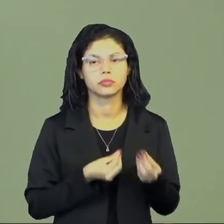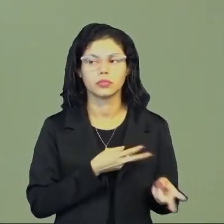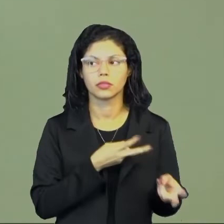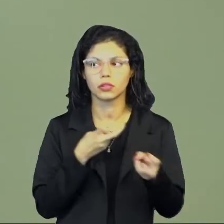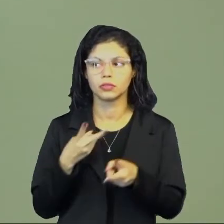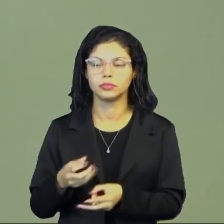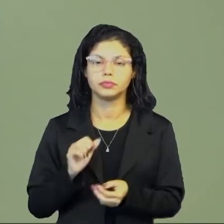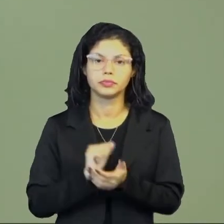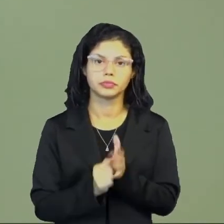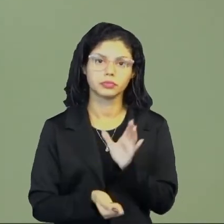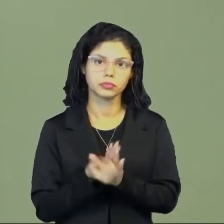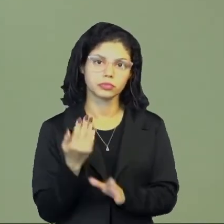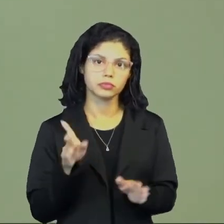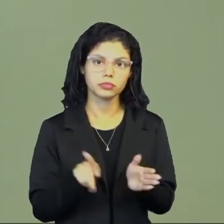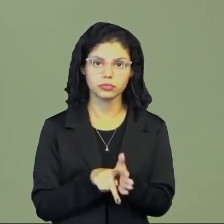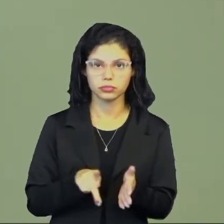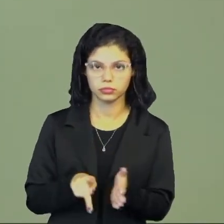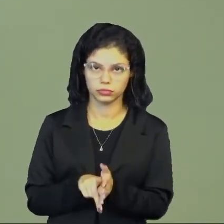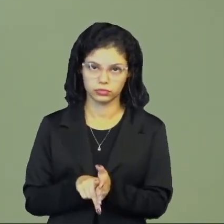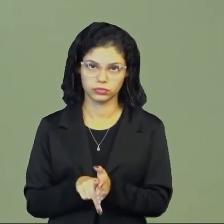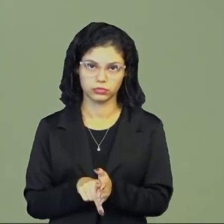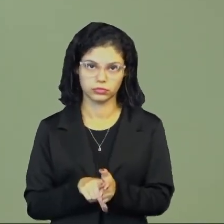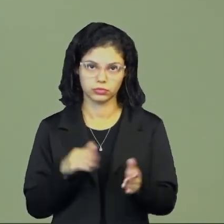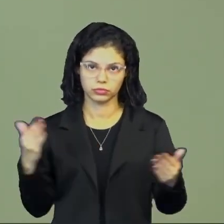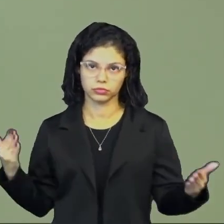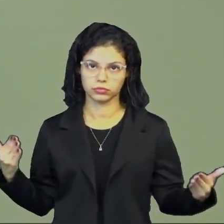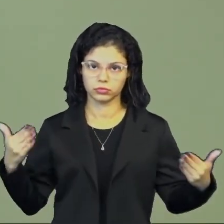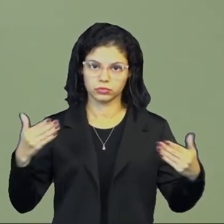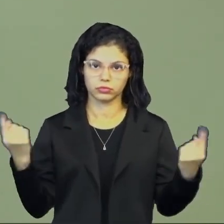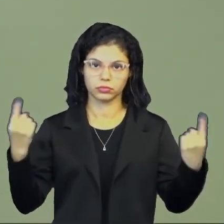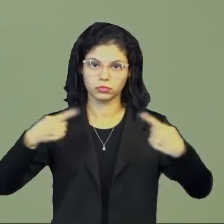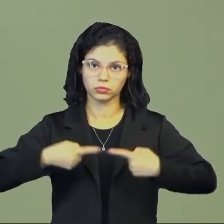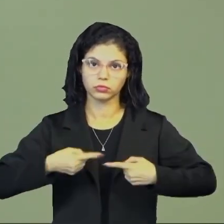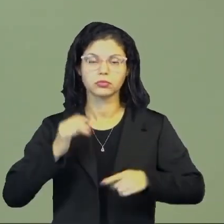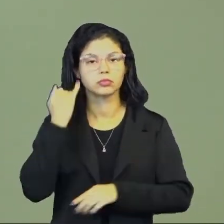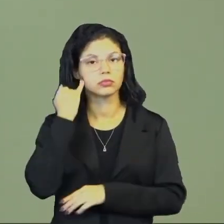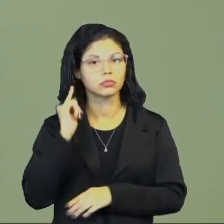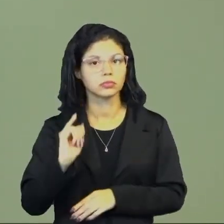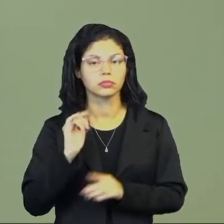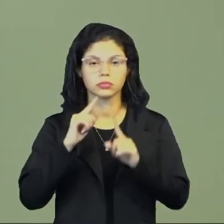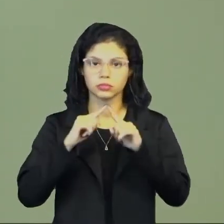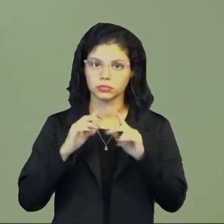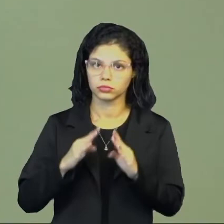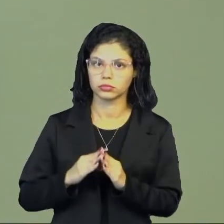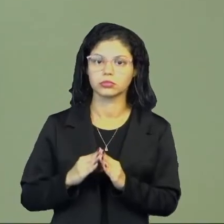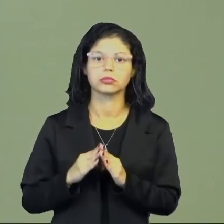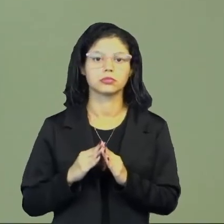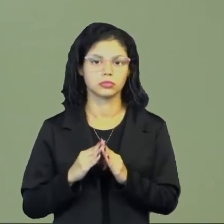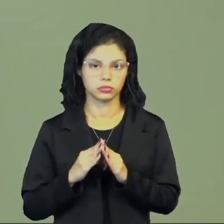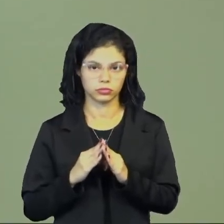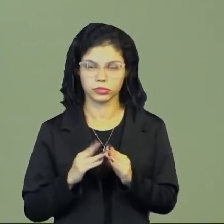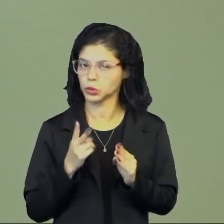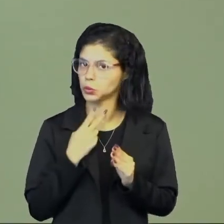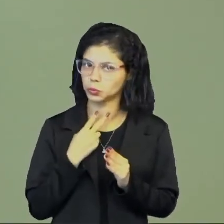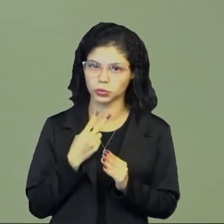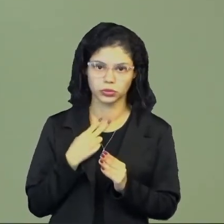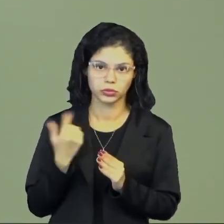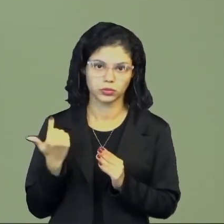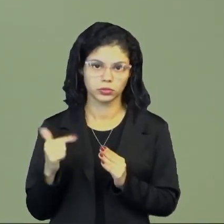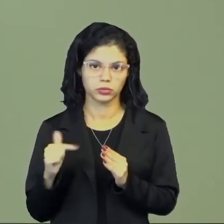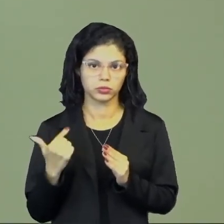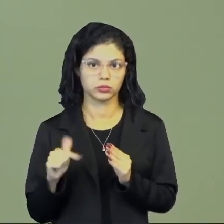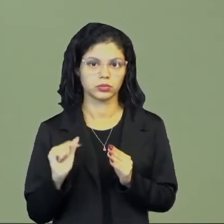pode perceber, o Renascimento ele veio já para combater essa ideia de que a igreja ela não poderia